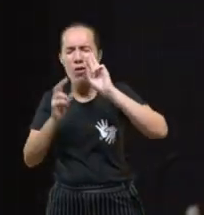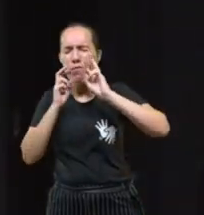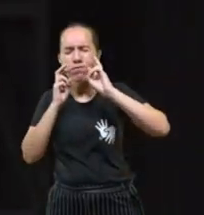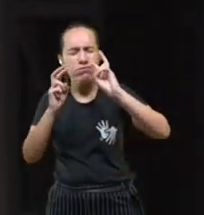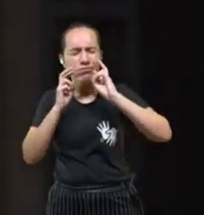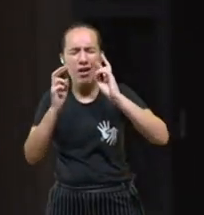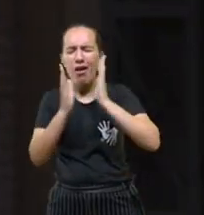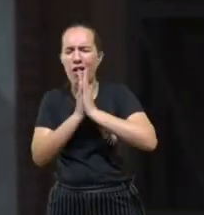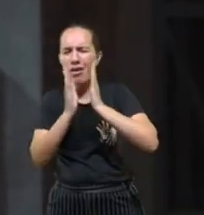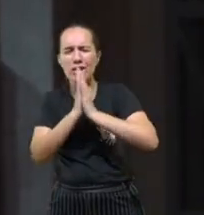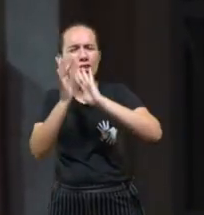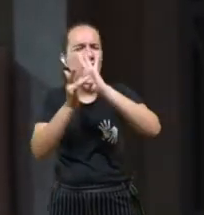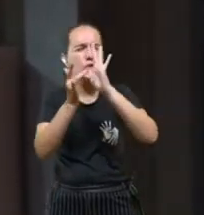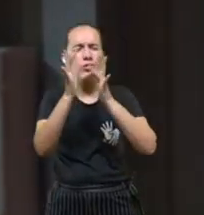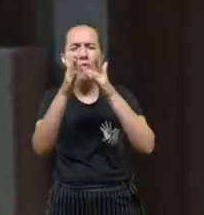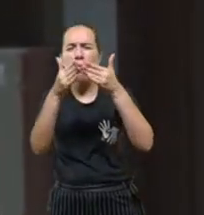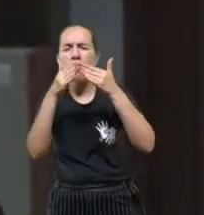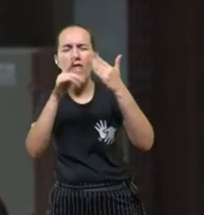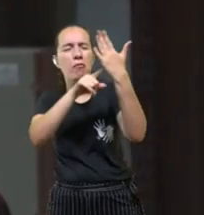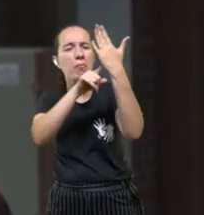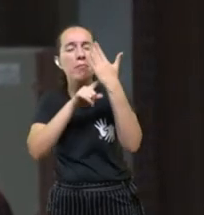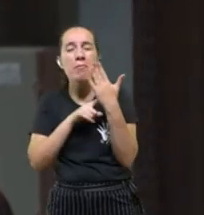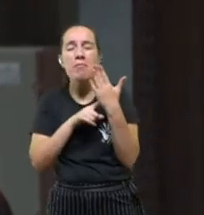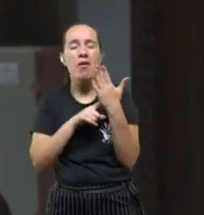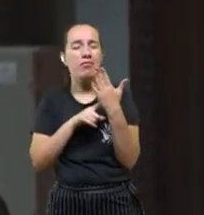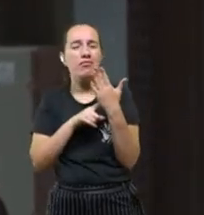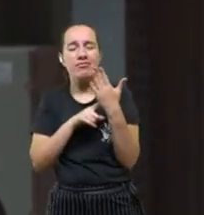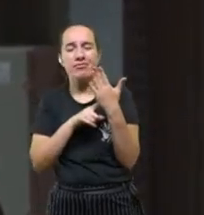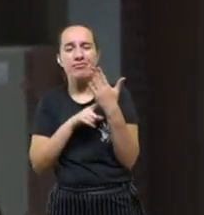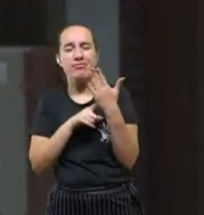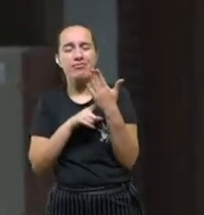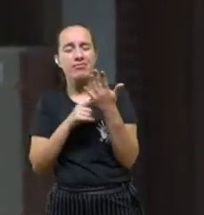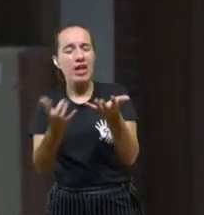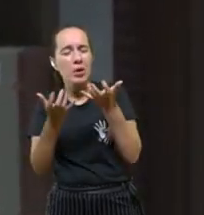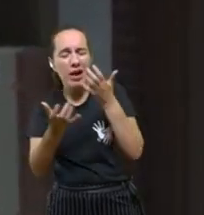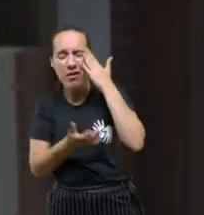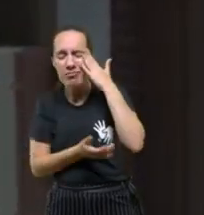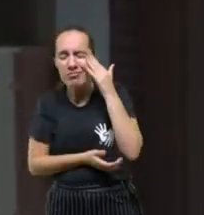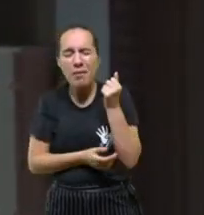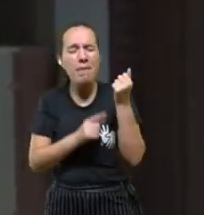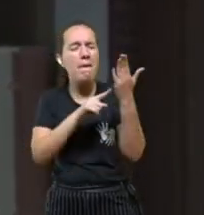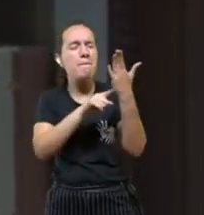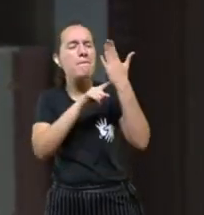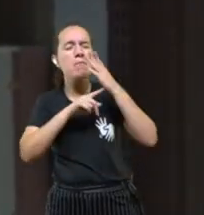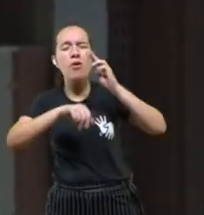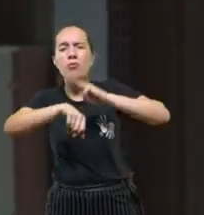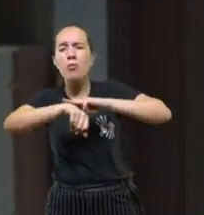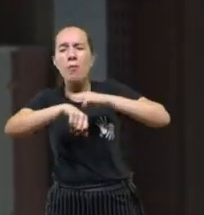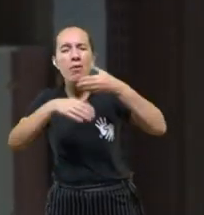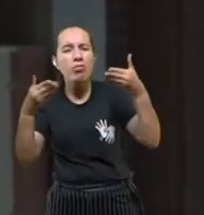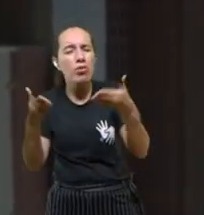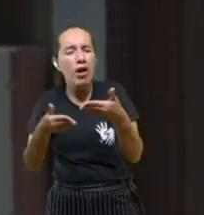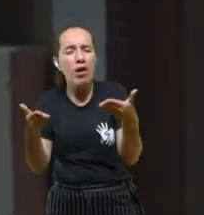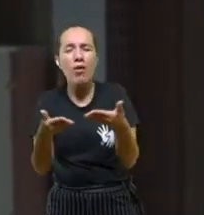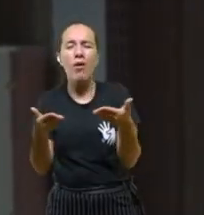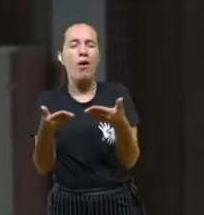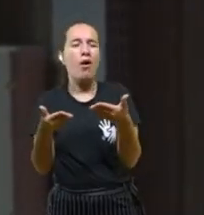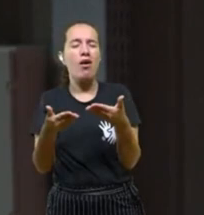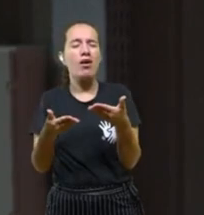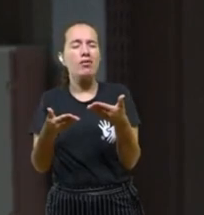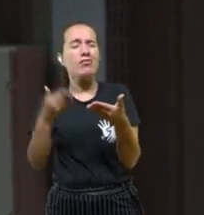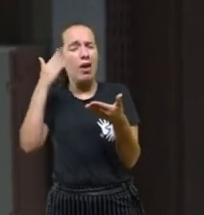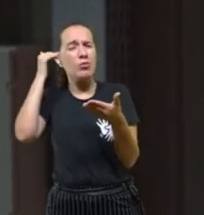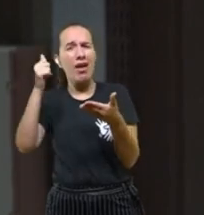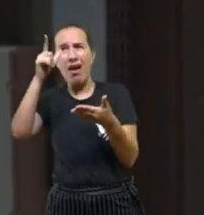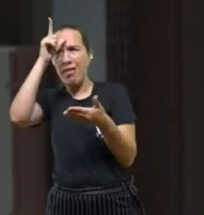Jesus, me mostra agora, neste momento. Eu sei que a estação